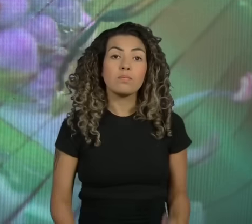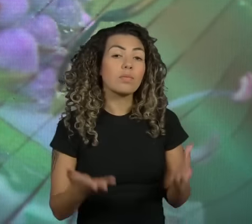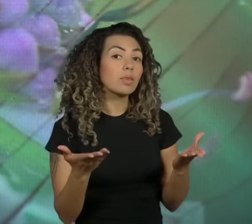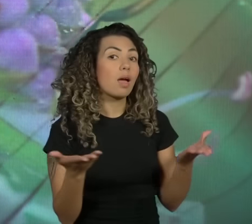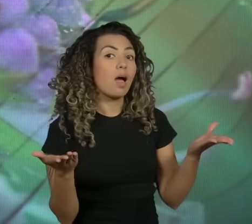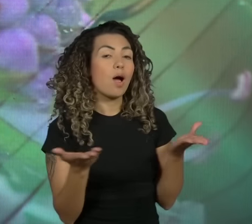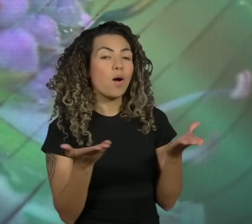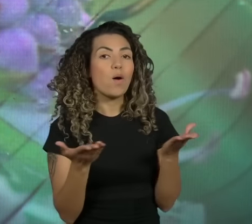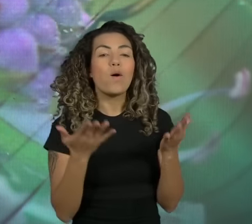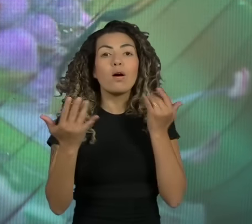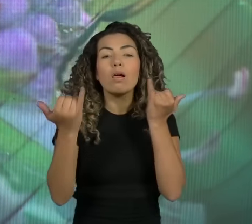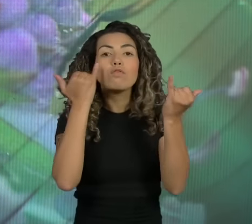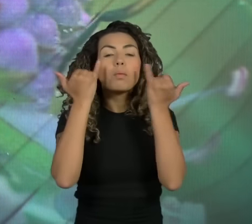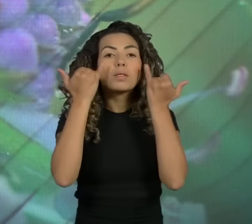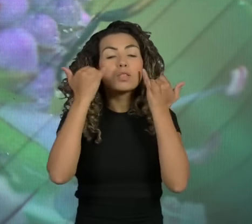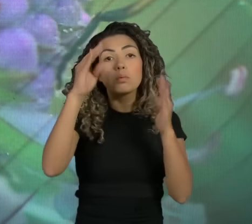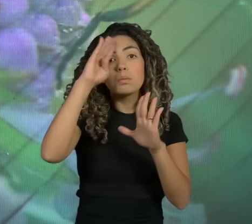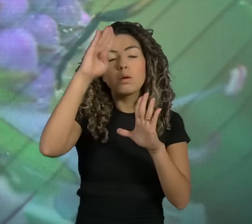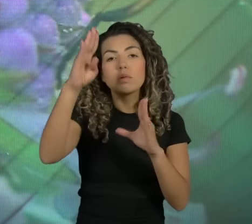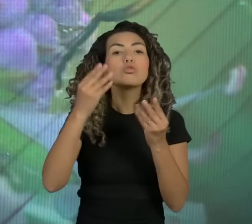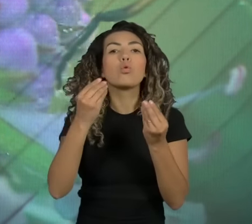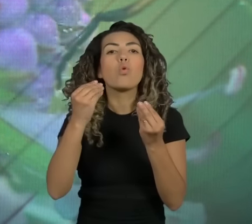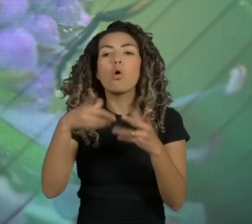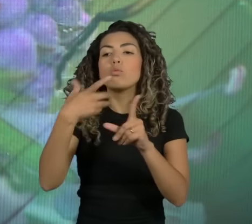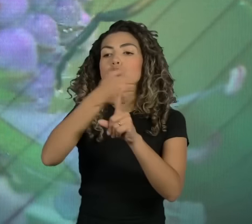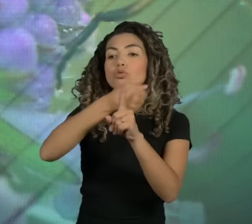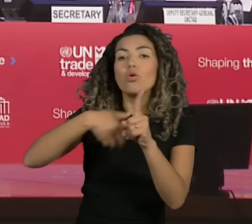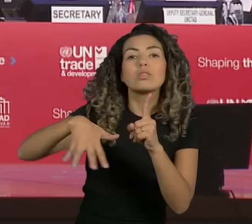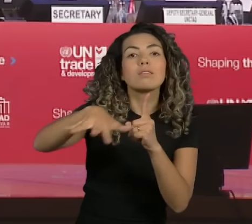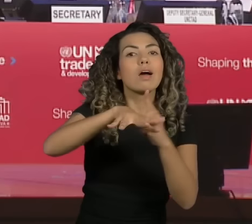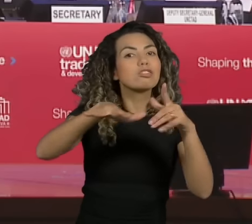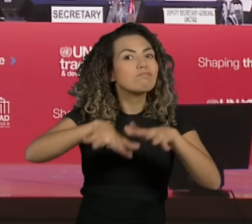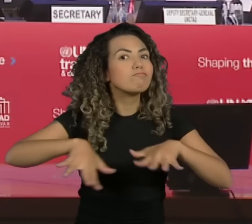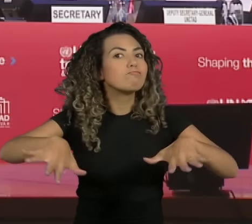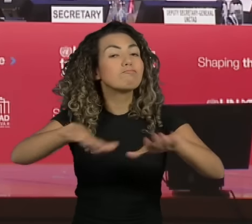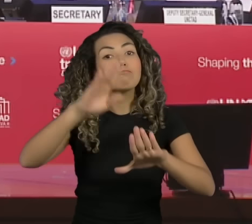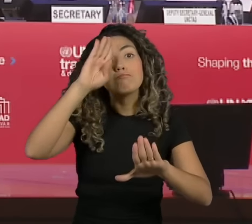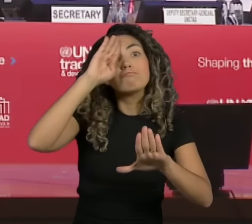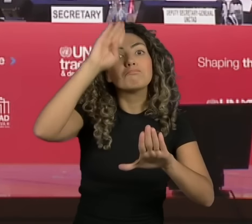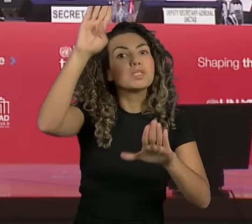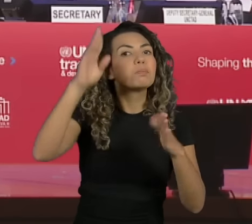Agora vamos às notícias da área socioambiental que tiveram destaque.